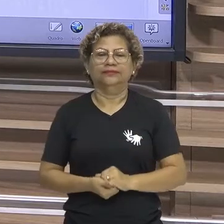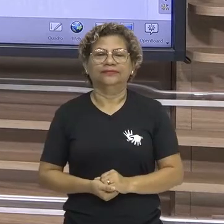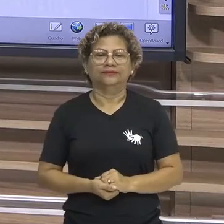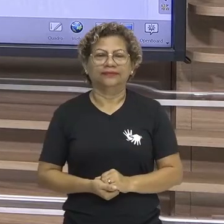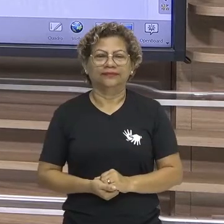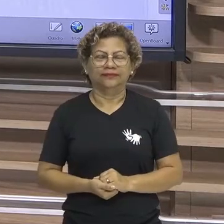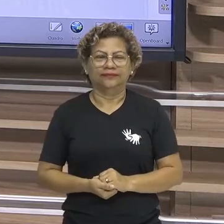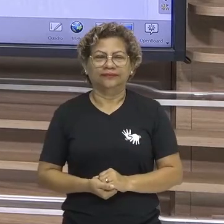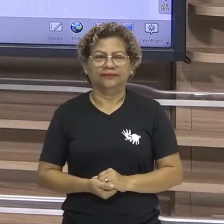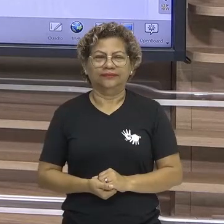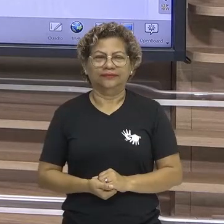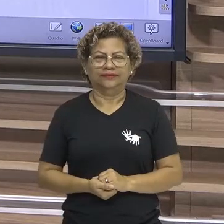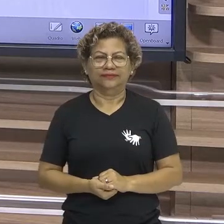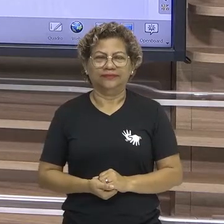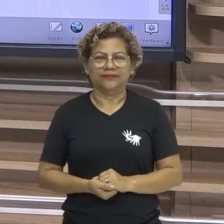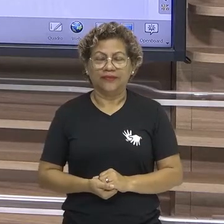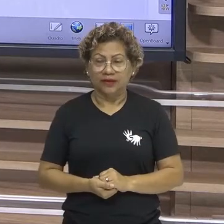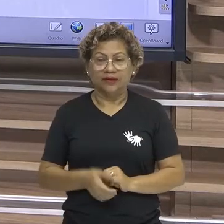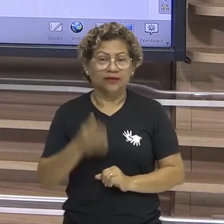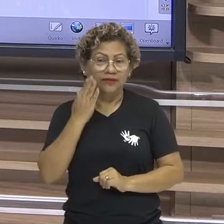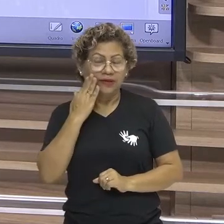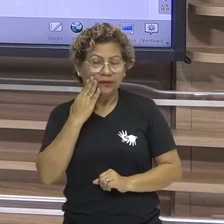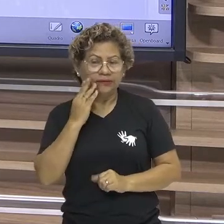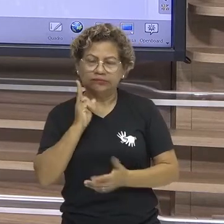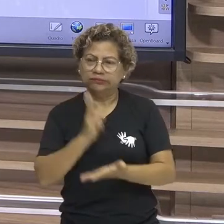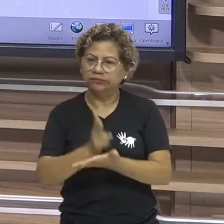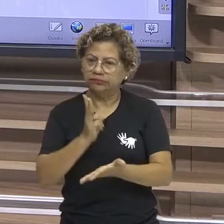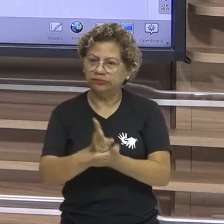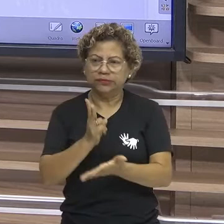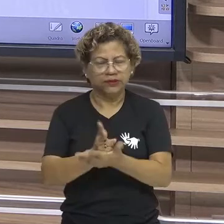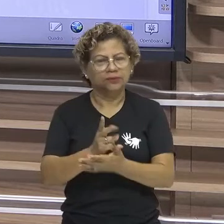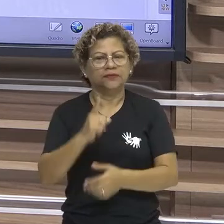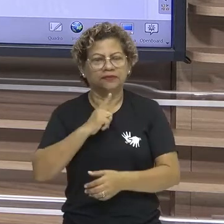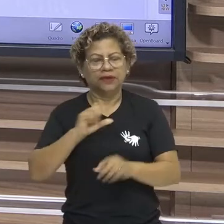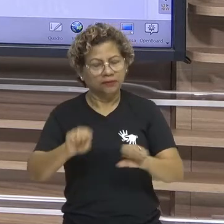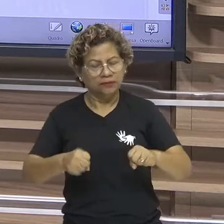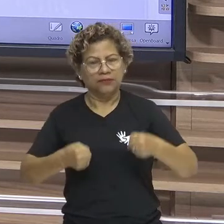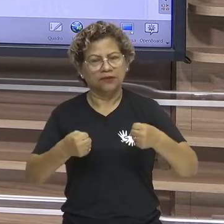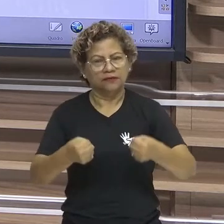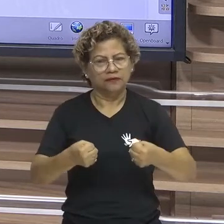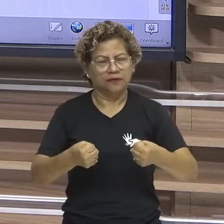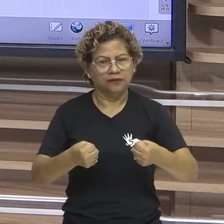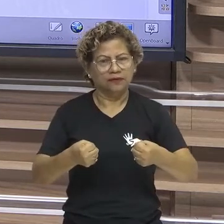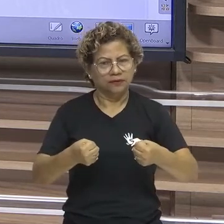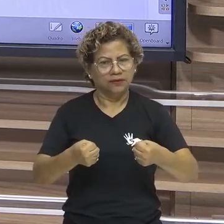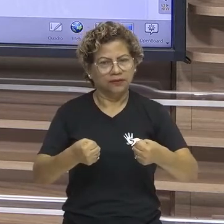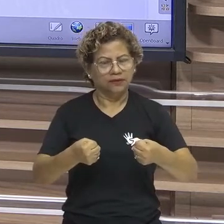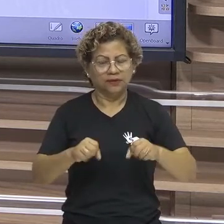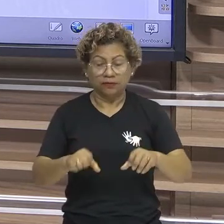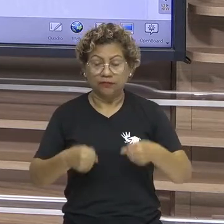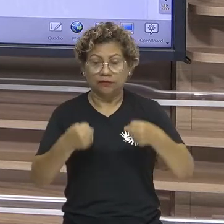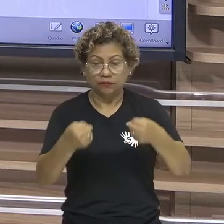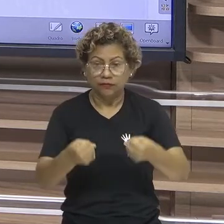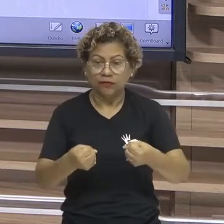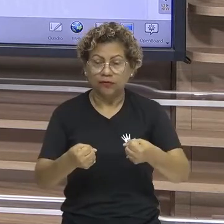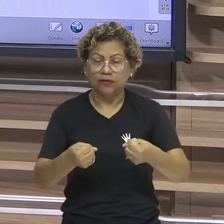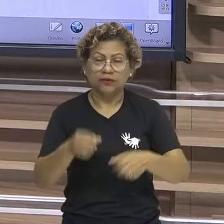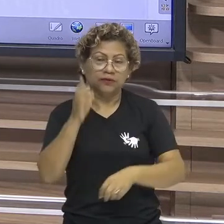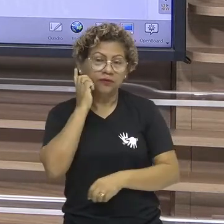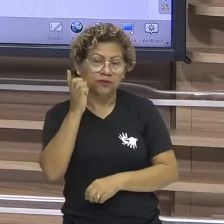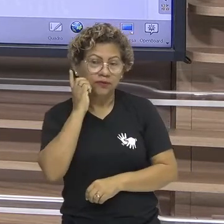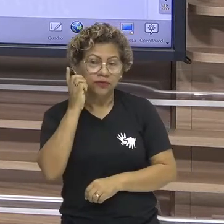Muito bem, viram aí, né, que sempre vai ter uma força envolvida num fenômeno aí, né, pessoal? As forças, elas estão presentes na nossa